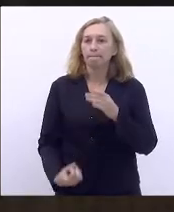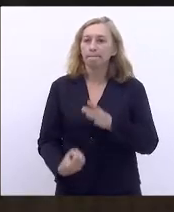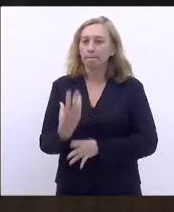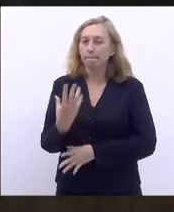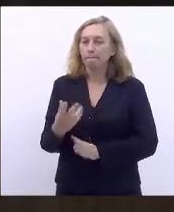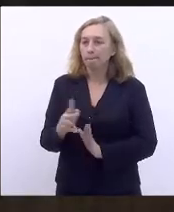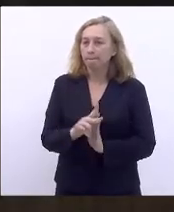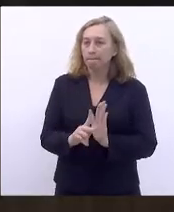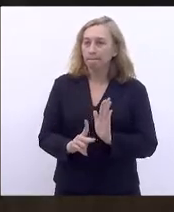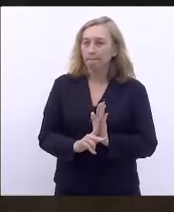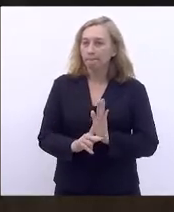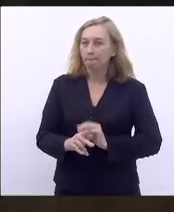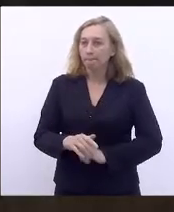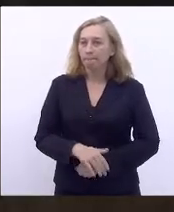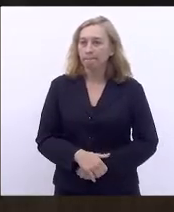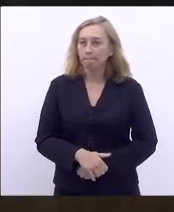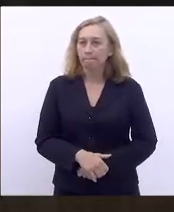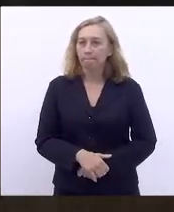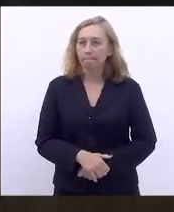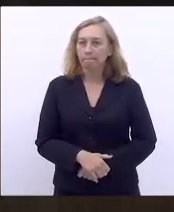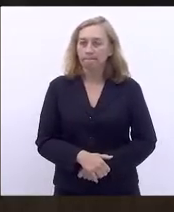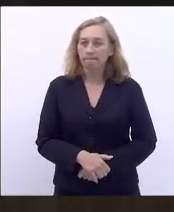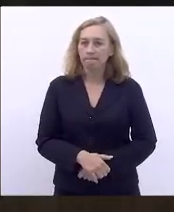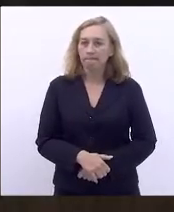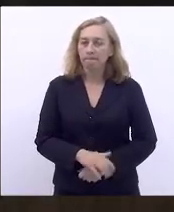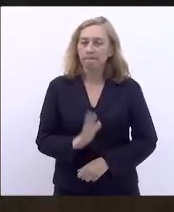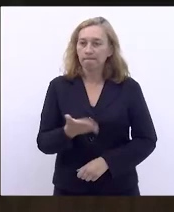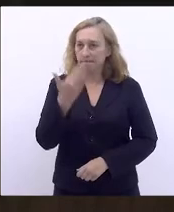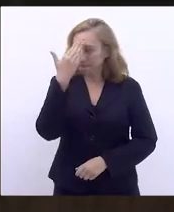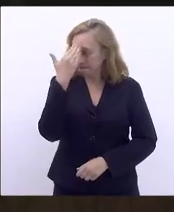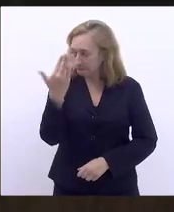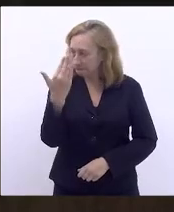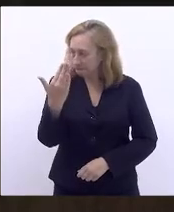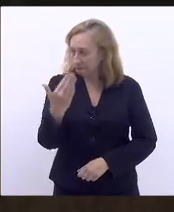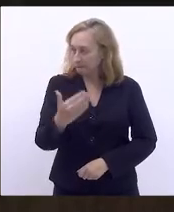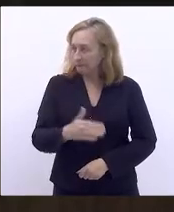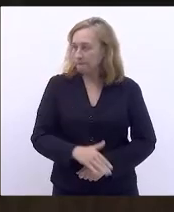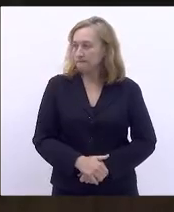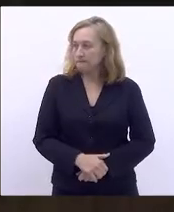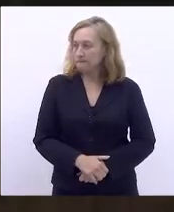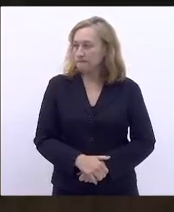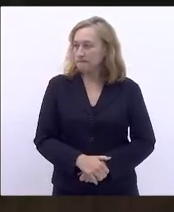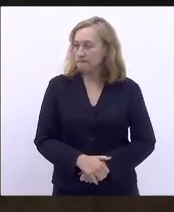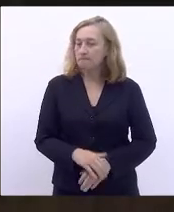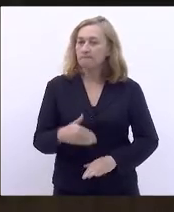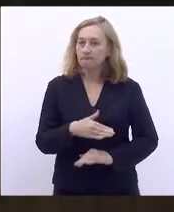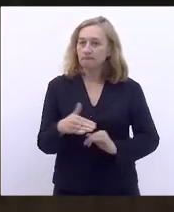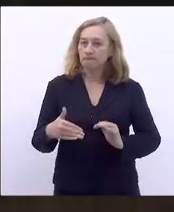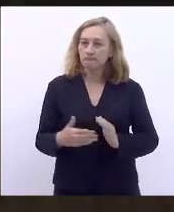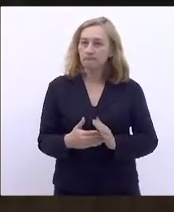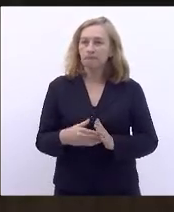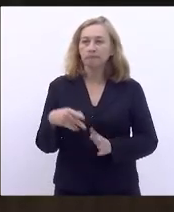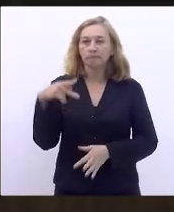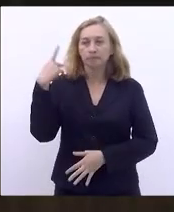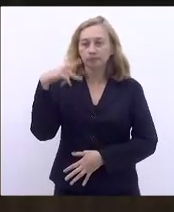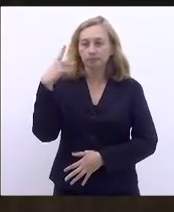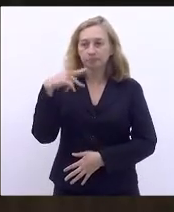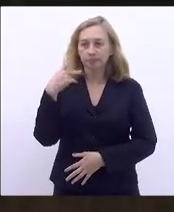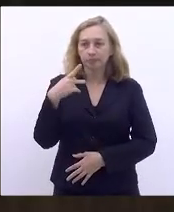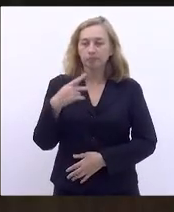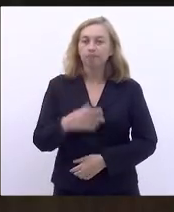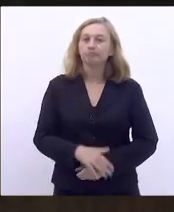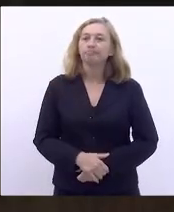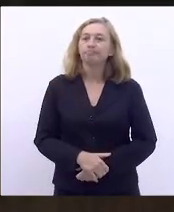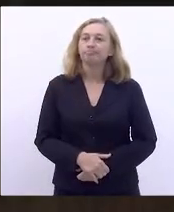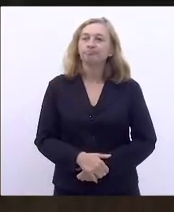do projeto e, desde já, agradecemos a todos os parlamentares que